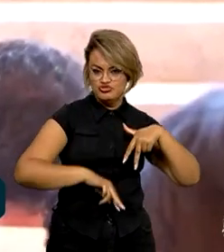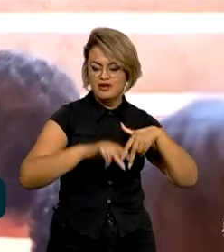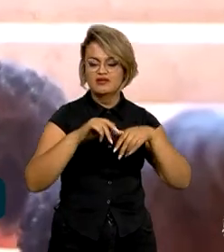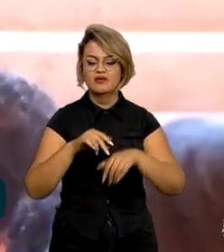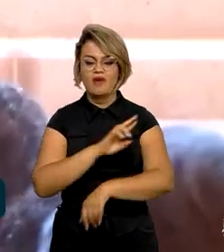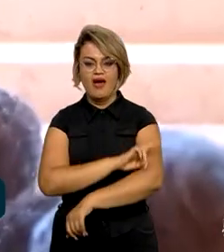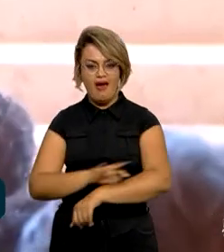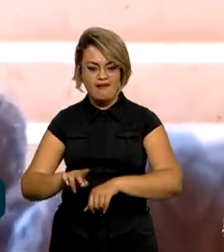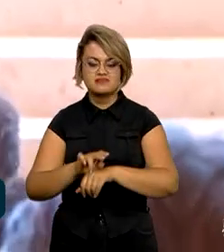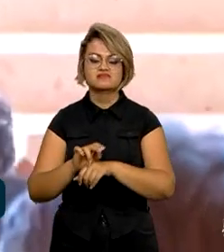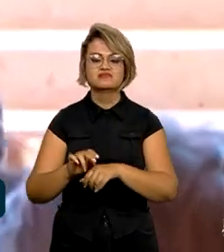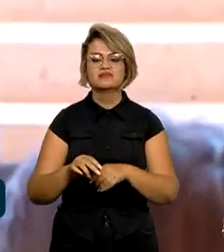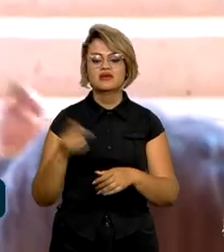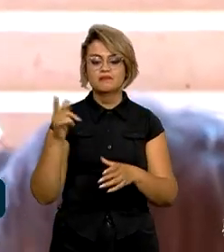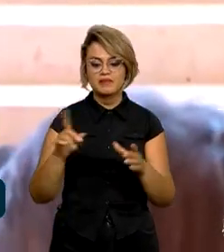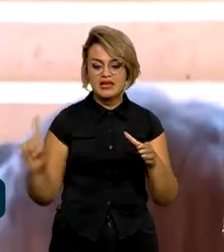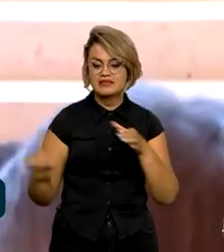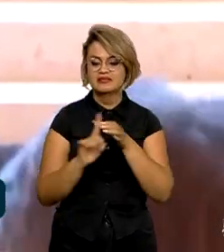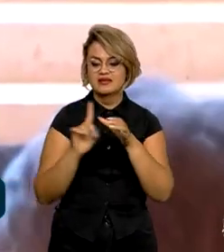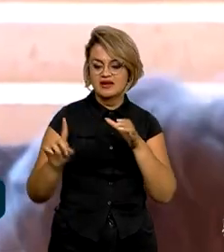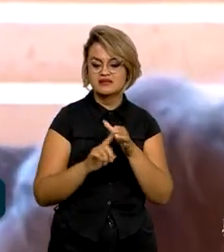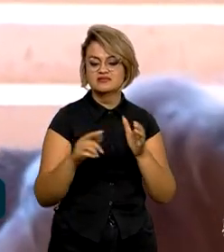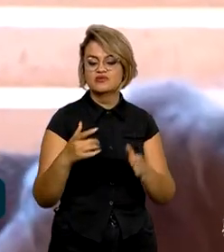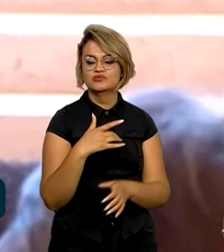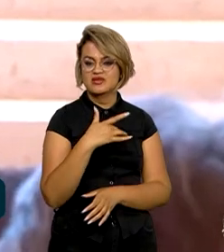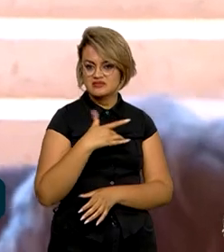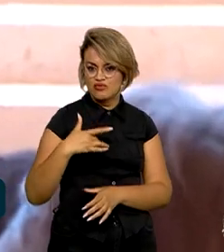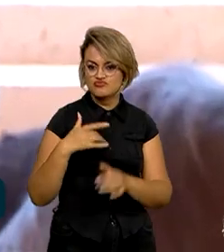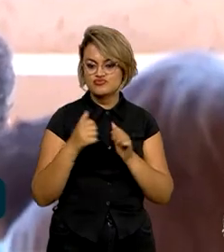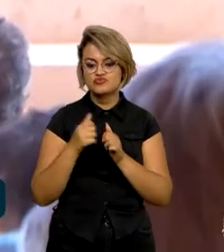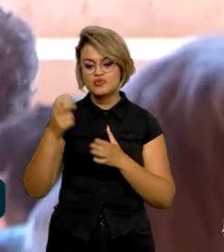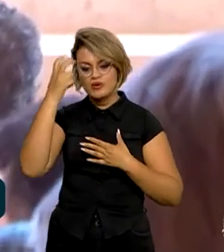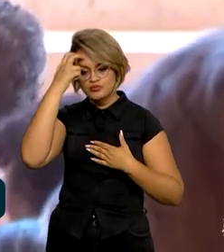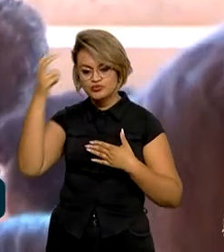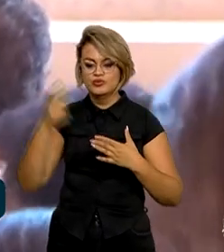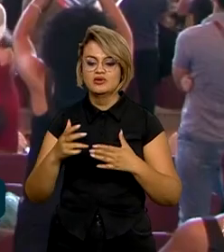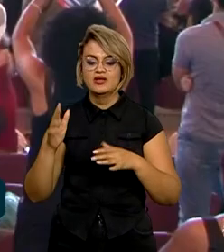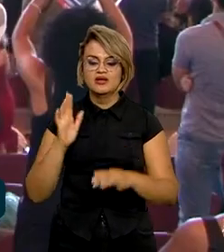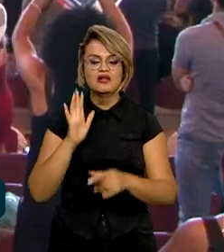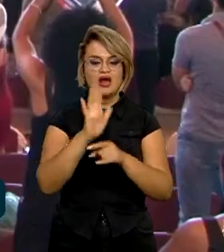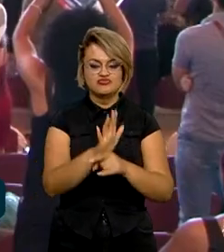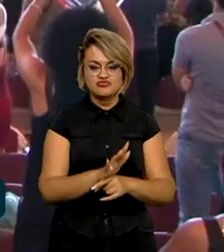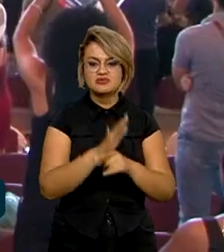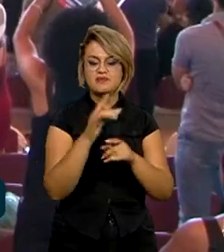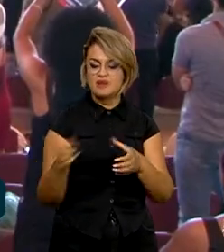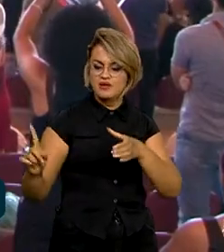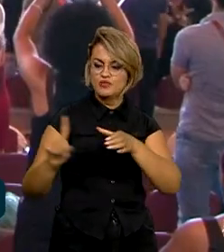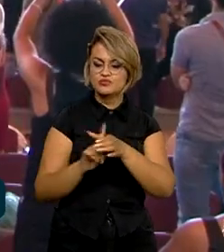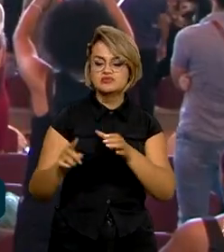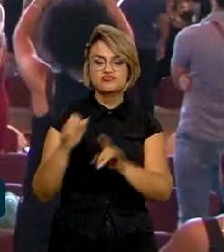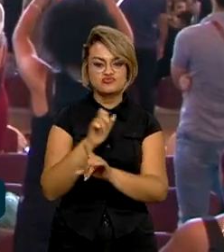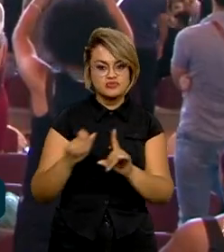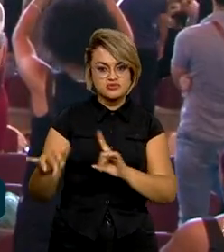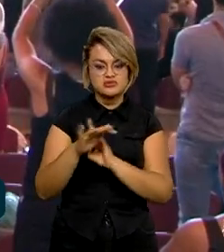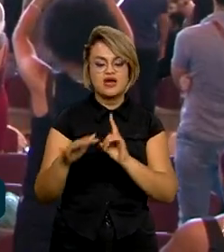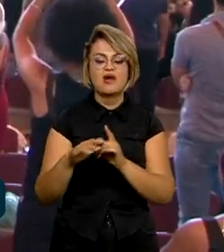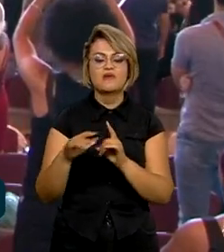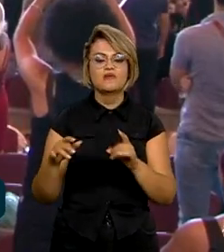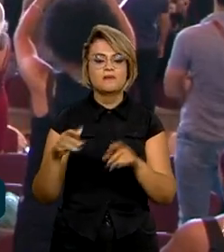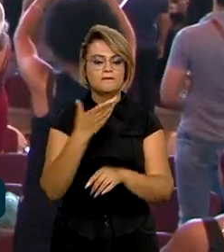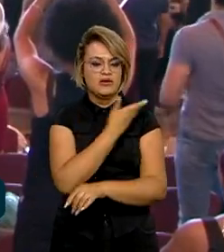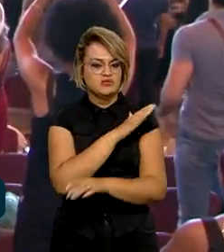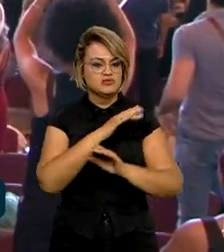raça e etnia, pela integração da saúde com a cultura, pela contribuição para a inclusão social, o combate